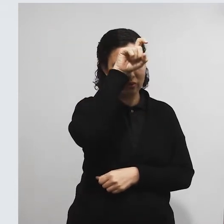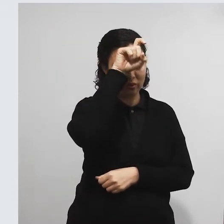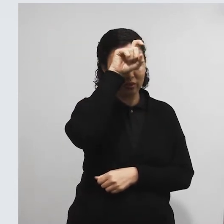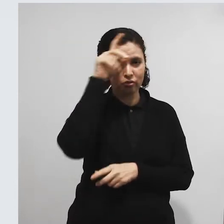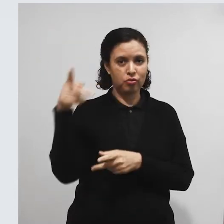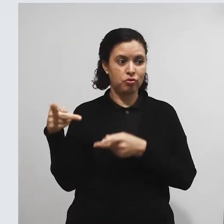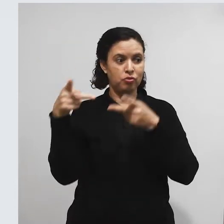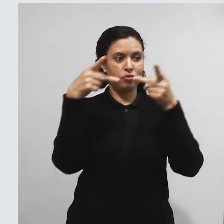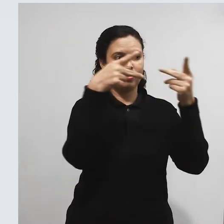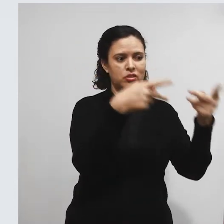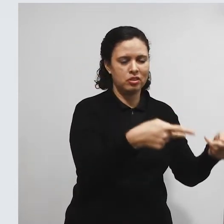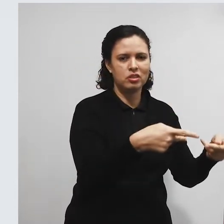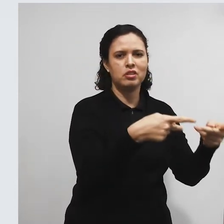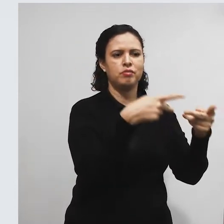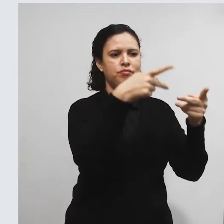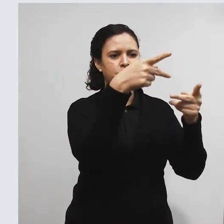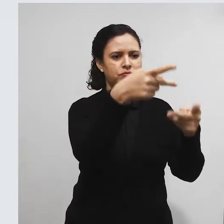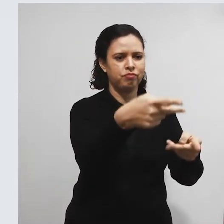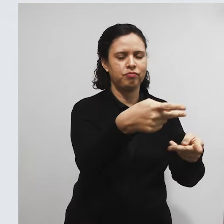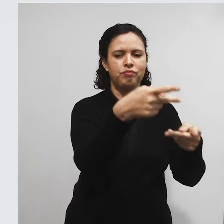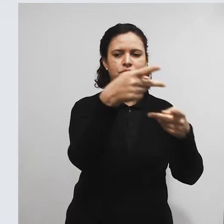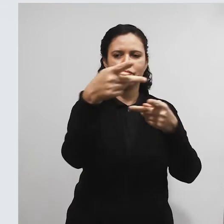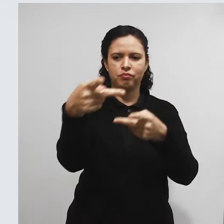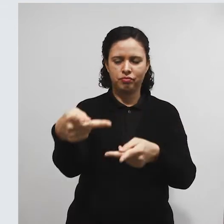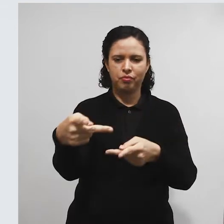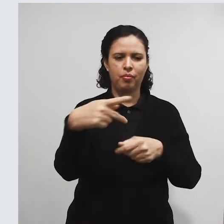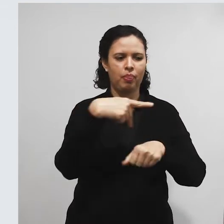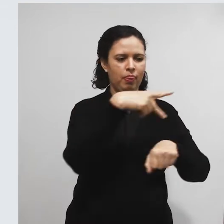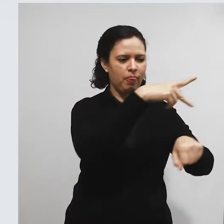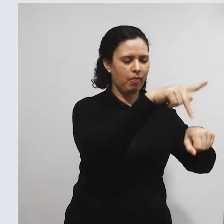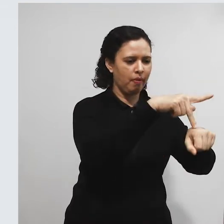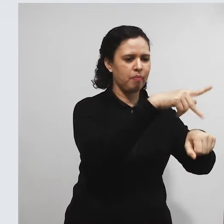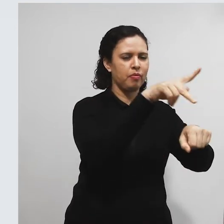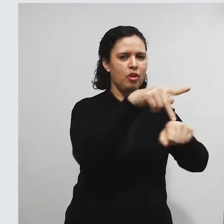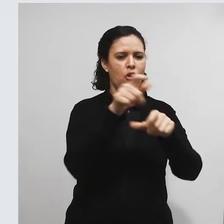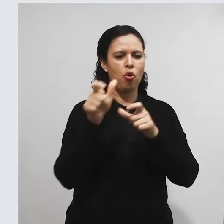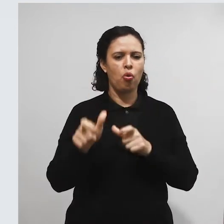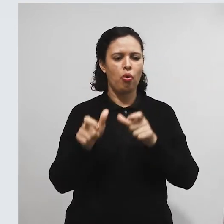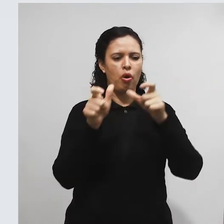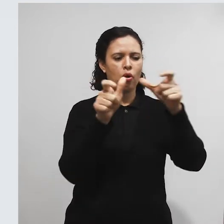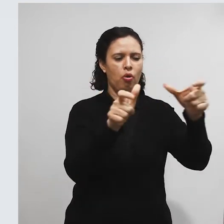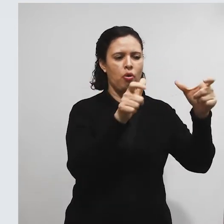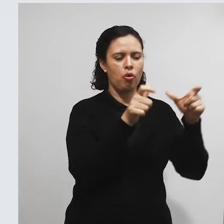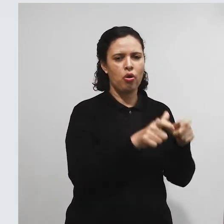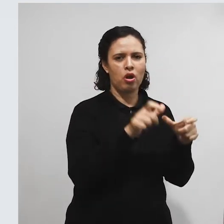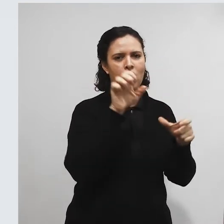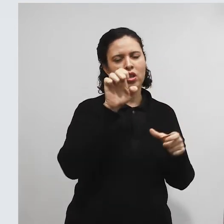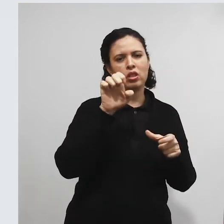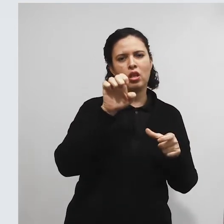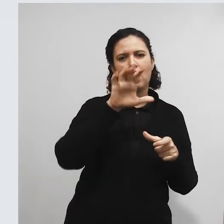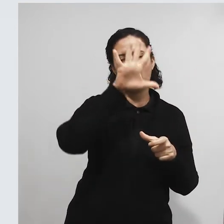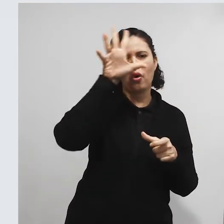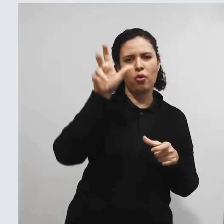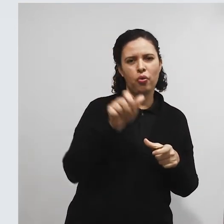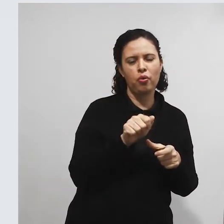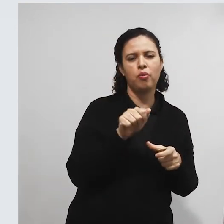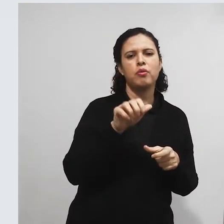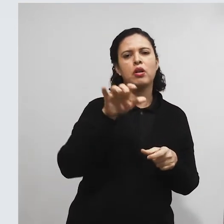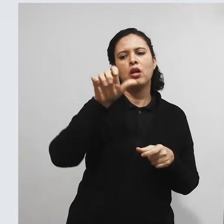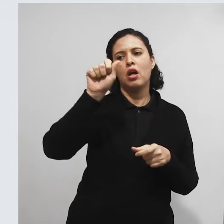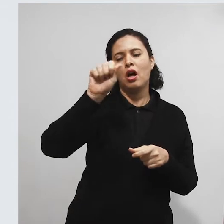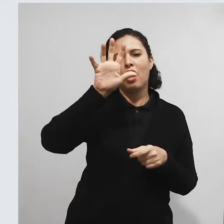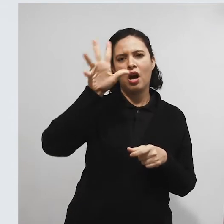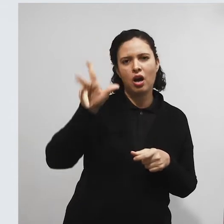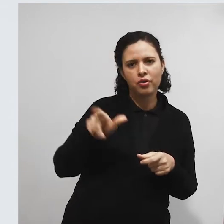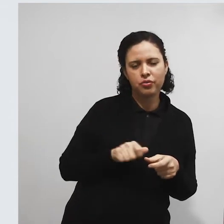foi visitar a Frísia, né? Esteve na região ali da costa africana,